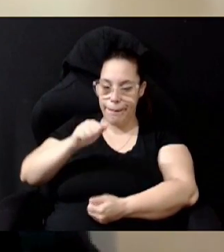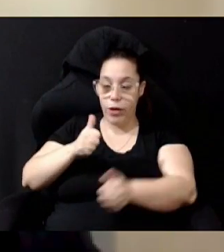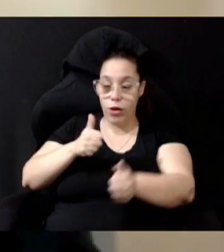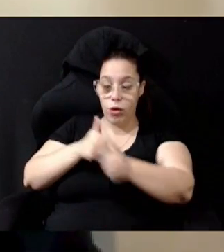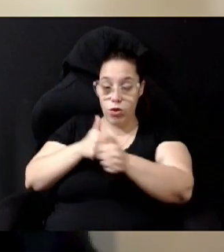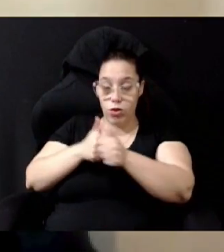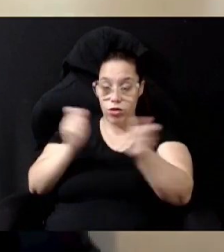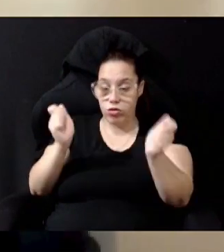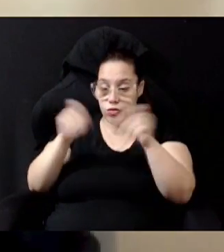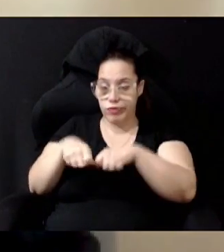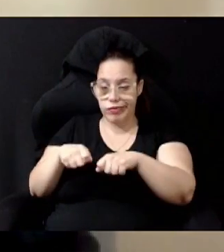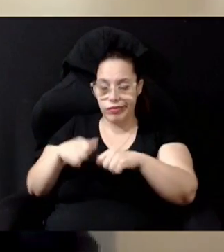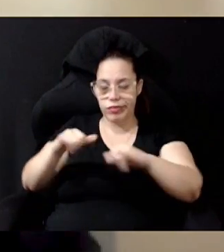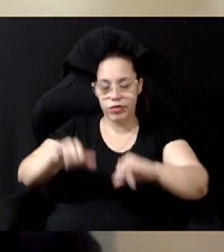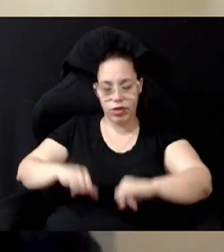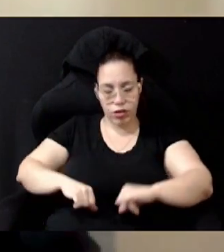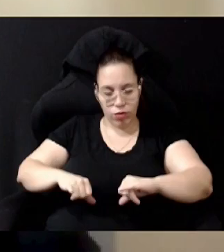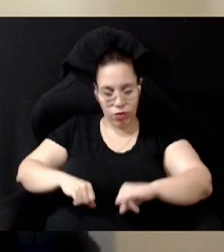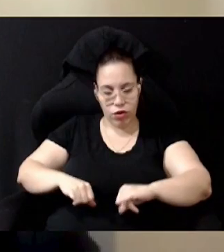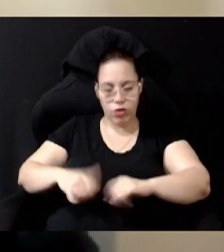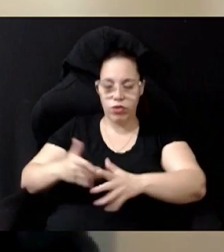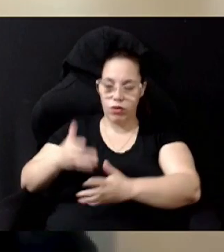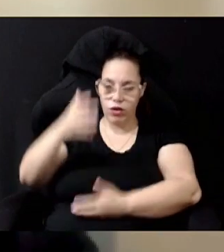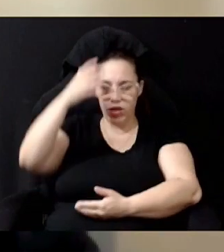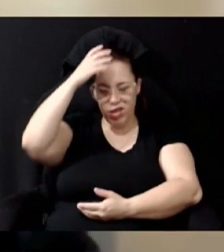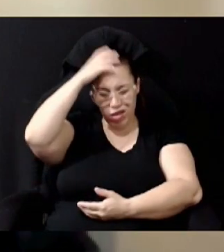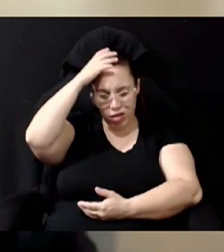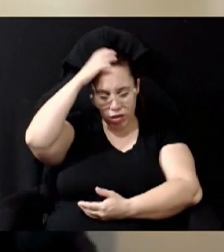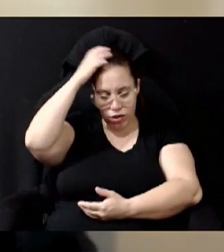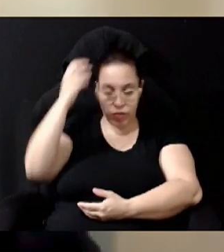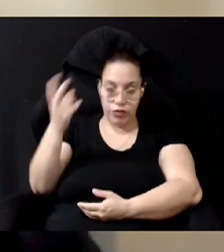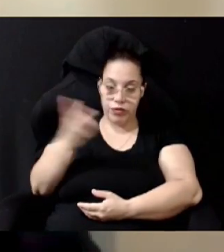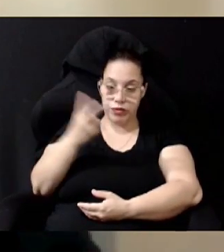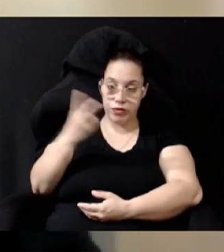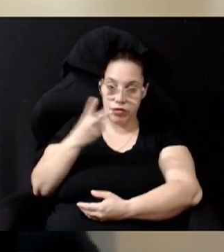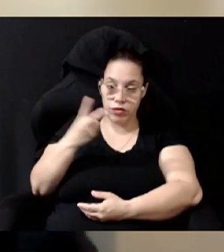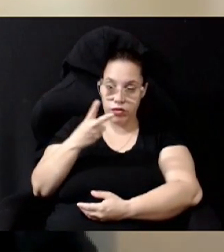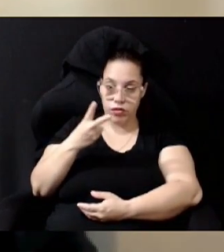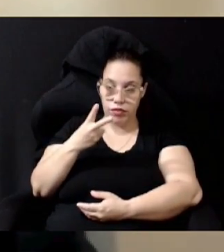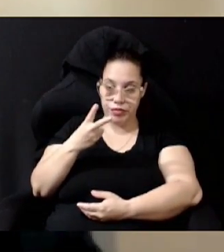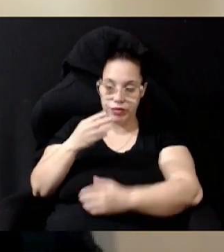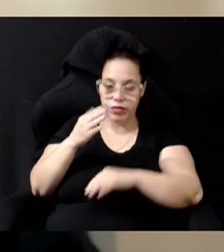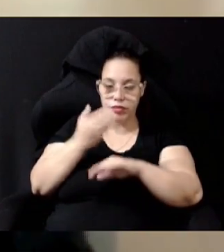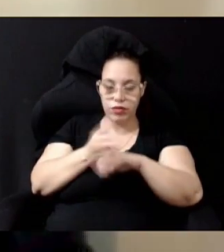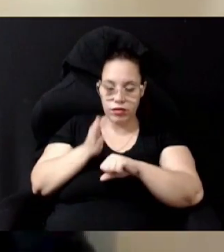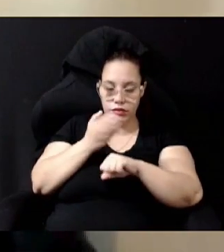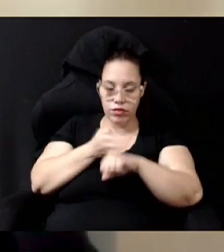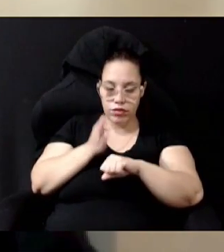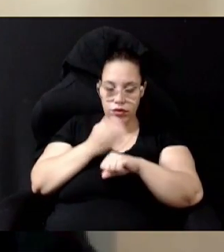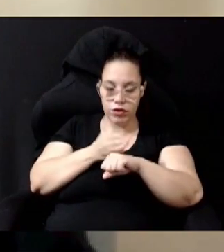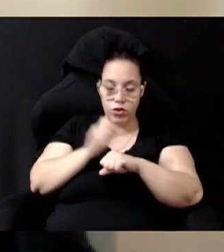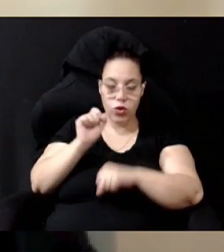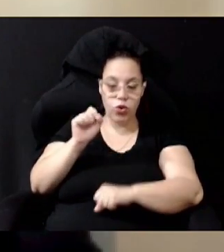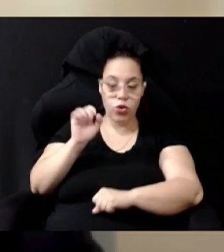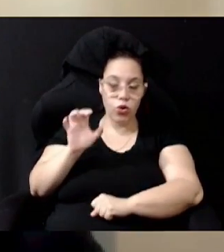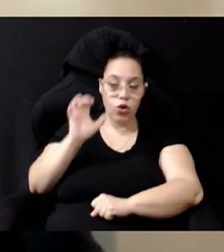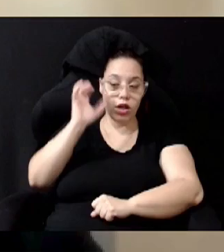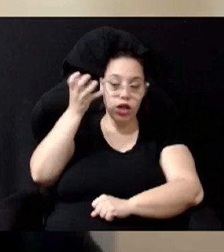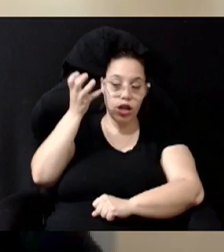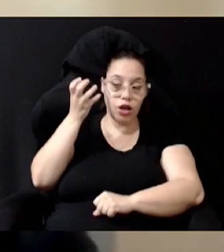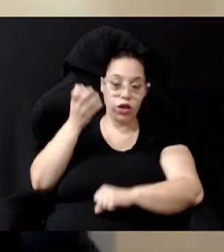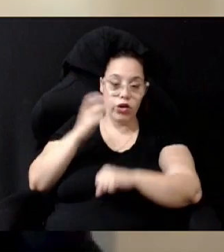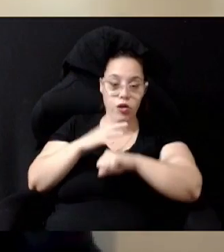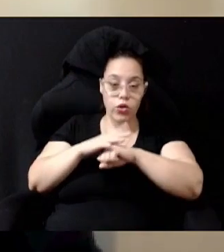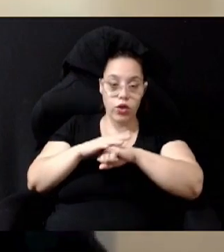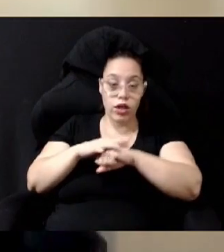é para o cérebro. E o segundo grupo, que é tentar tratar o que causa a doença de Parkinson.